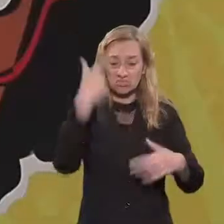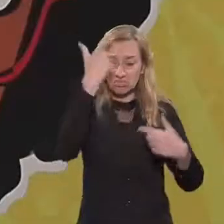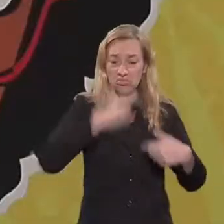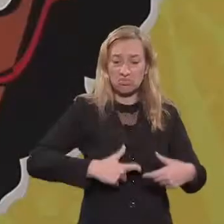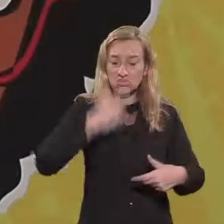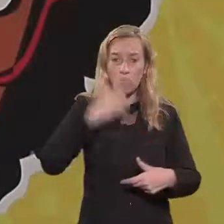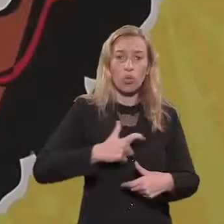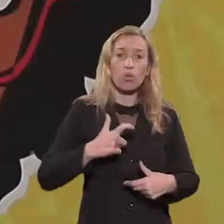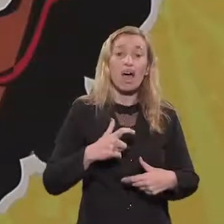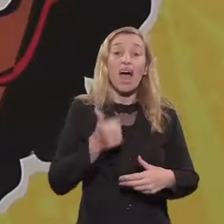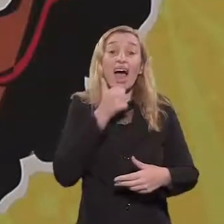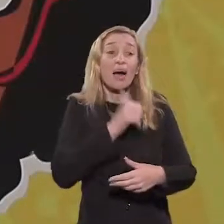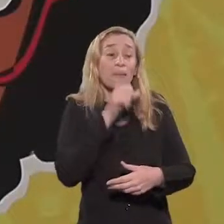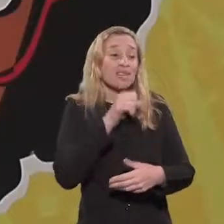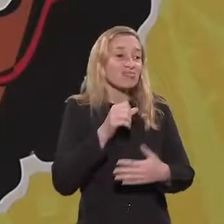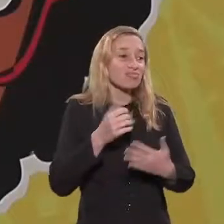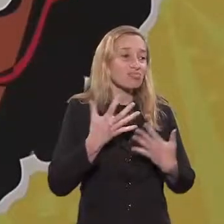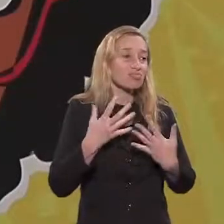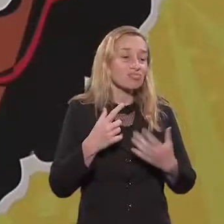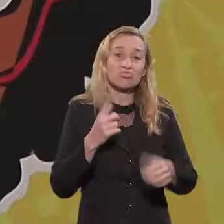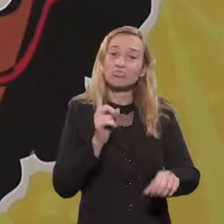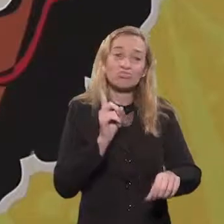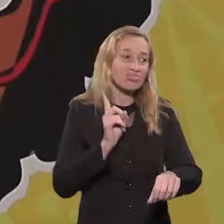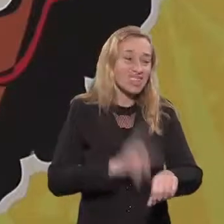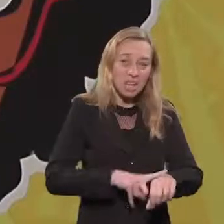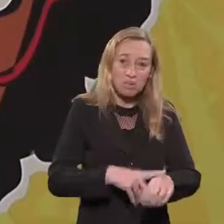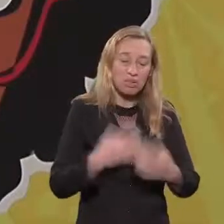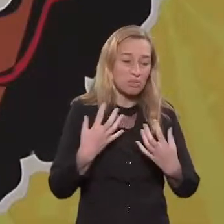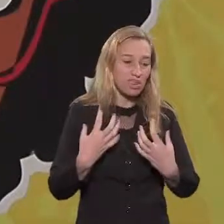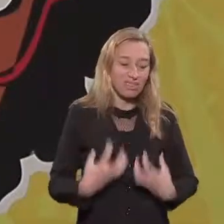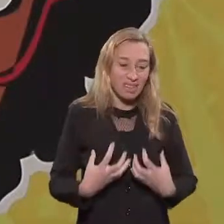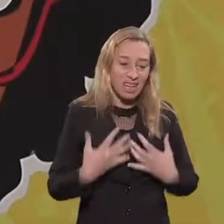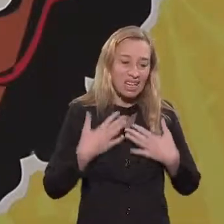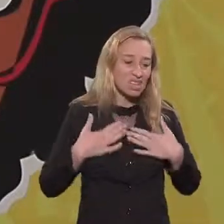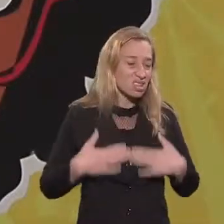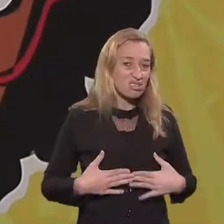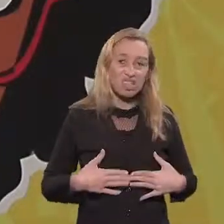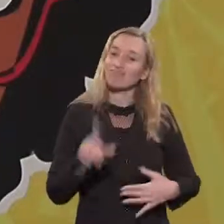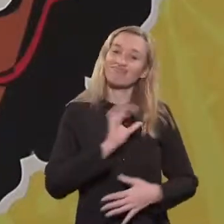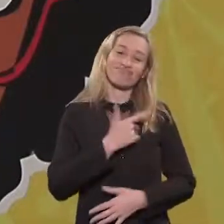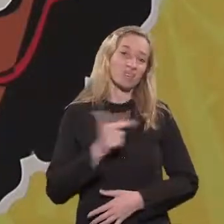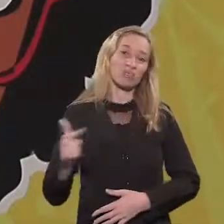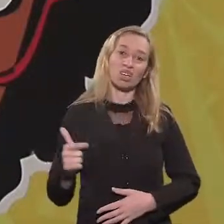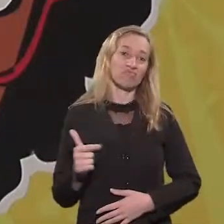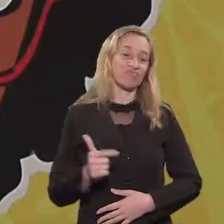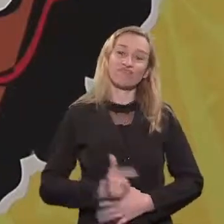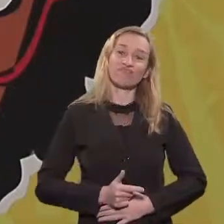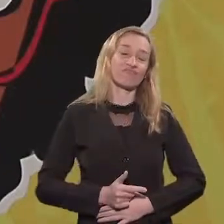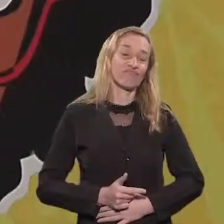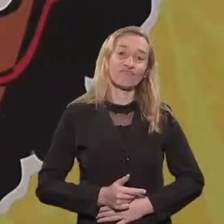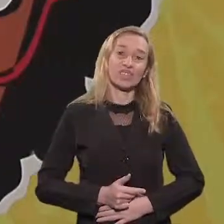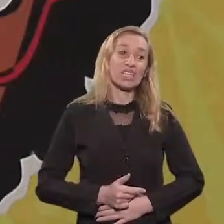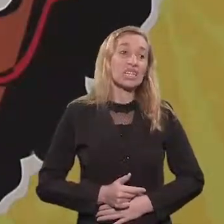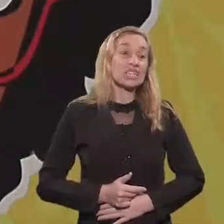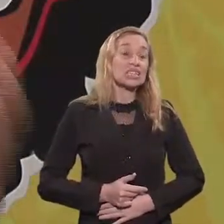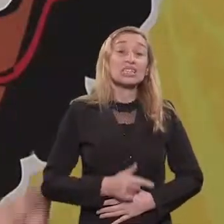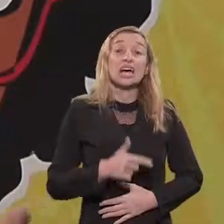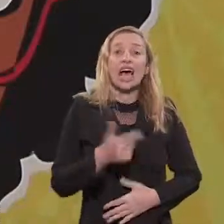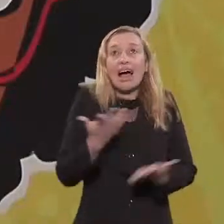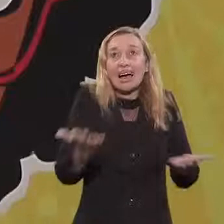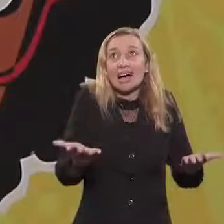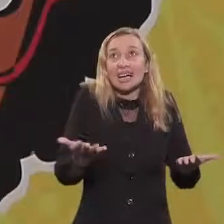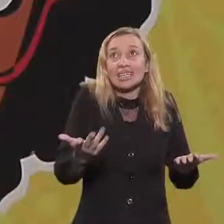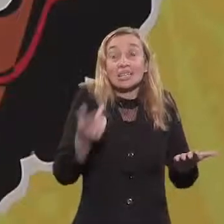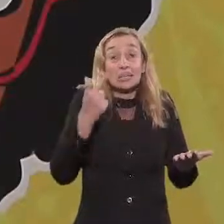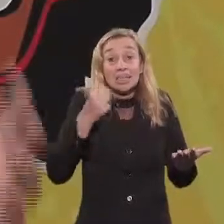e a mãe não descansa. A mãe de um autista não descansa. A mãe de autista não descansa nunca. Aliás, nenhuma